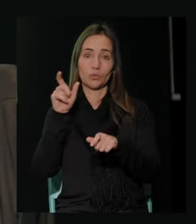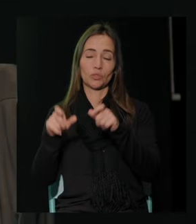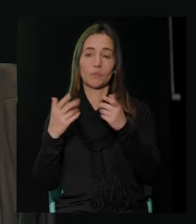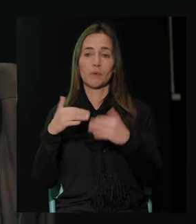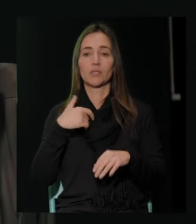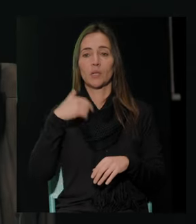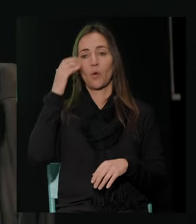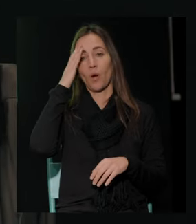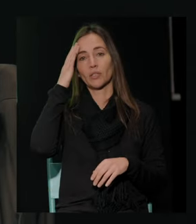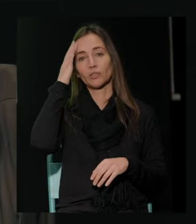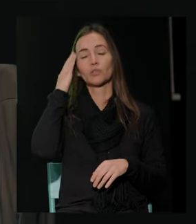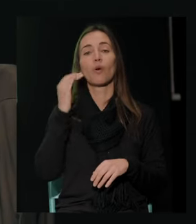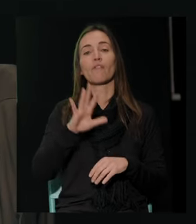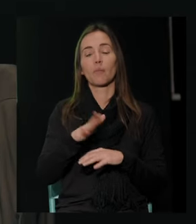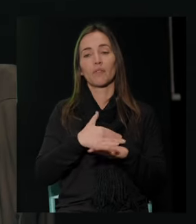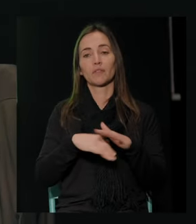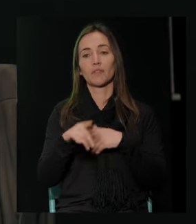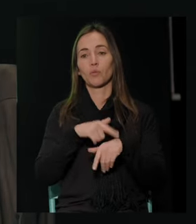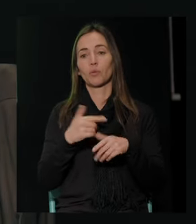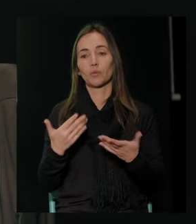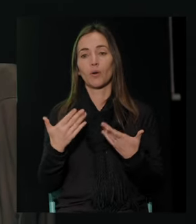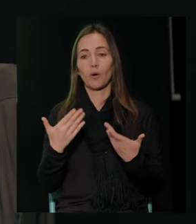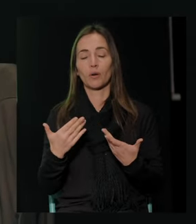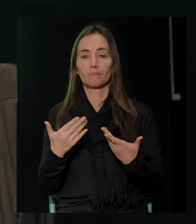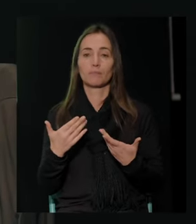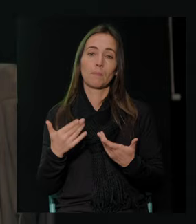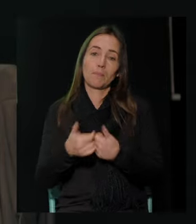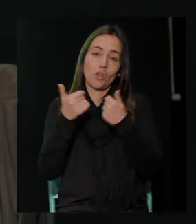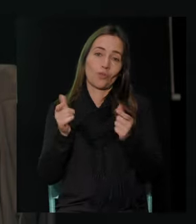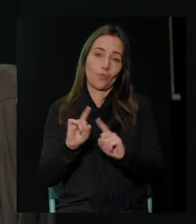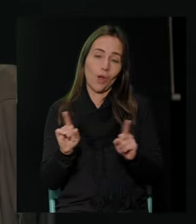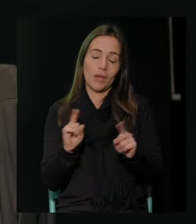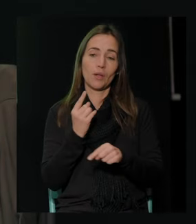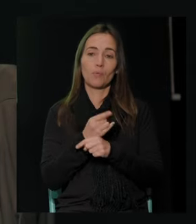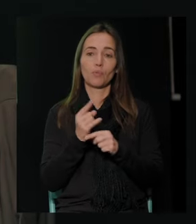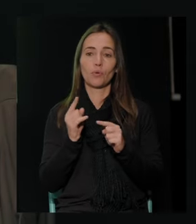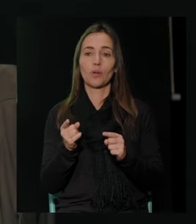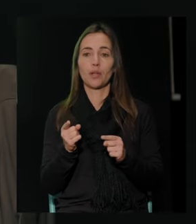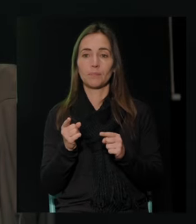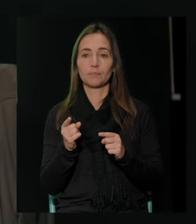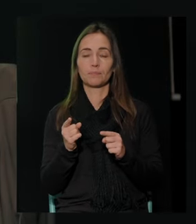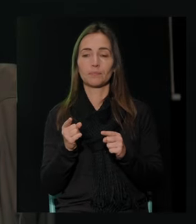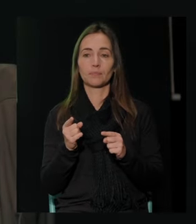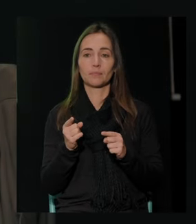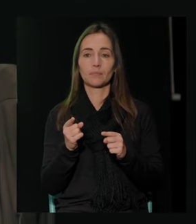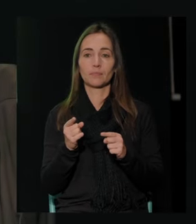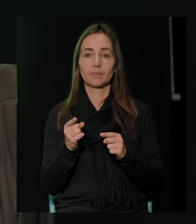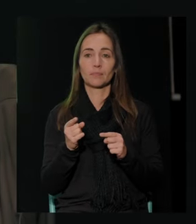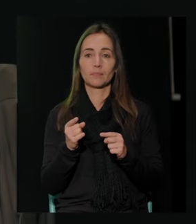acho que a metodologia, se calhar, neste momento, não é a metodologia mais indicada, porque isso faz com